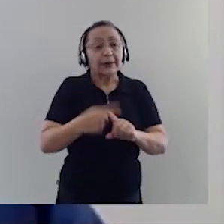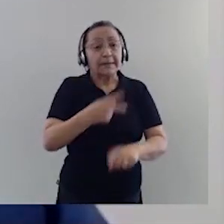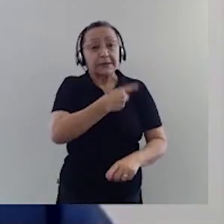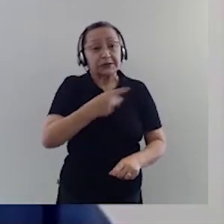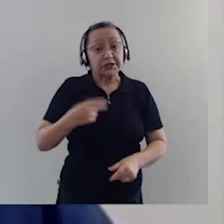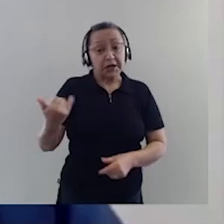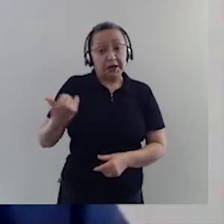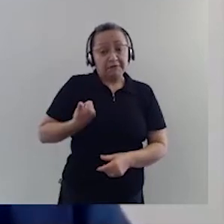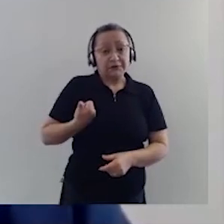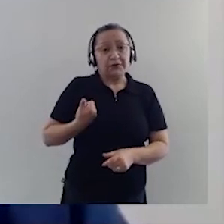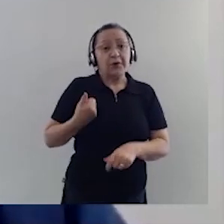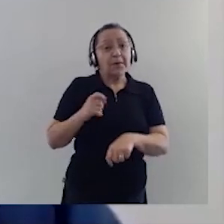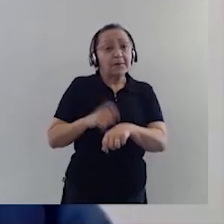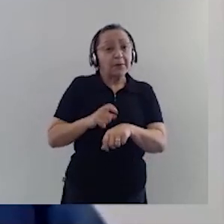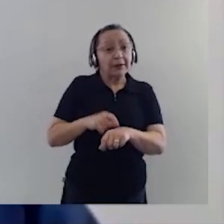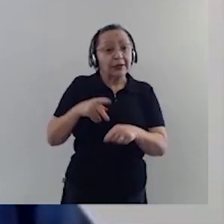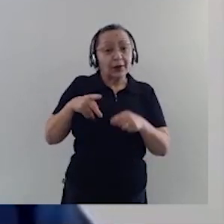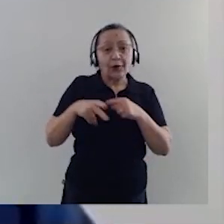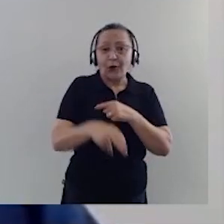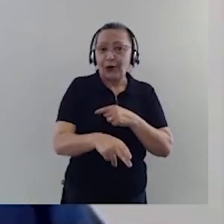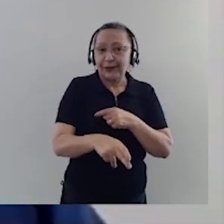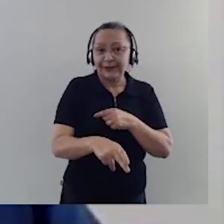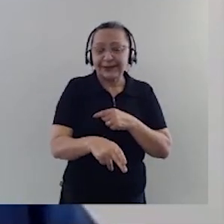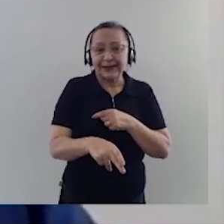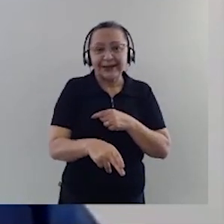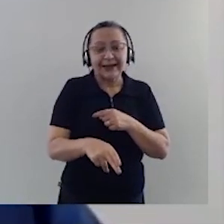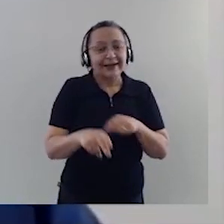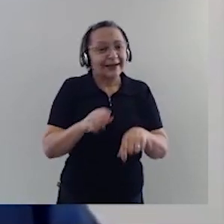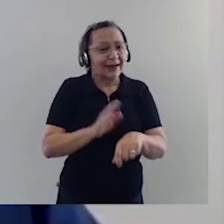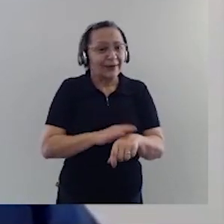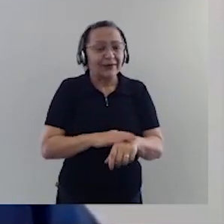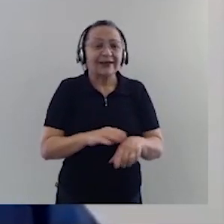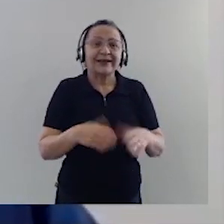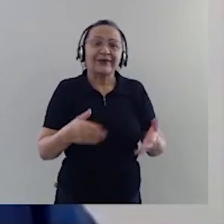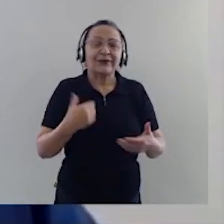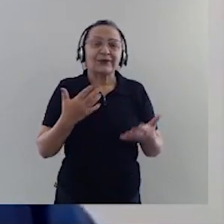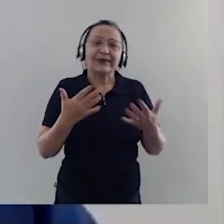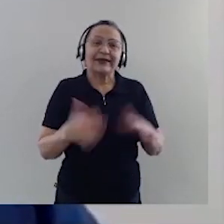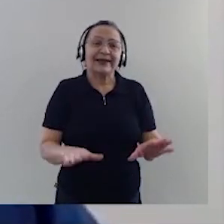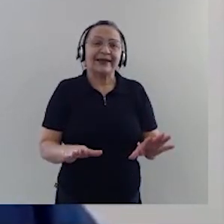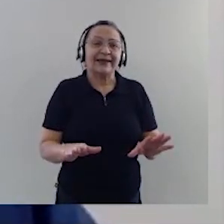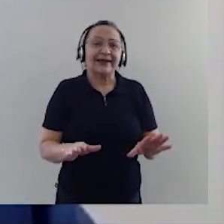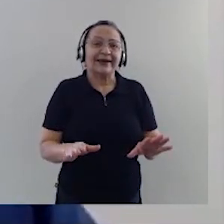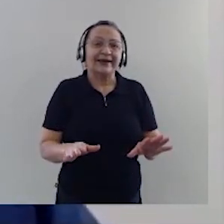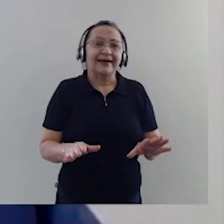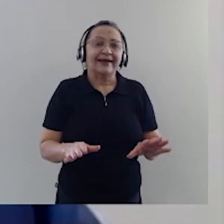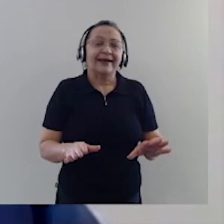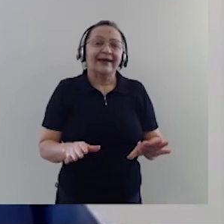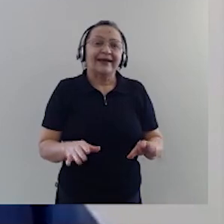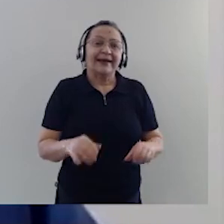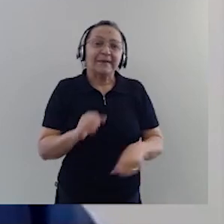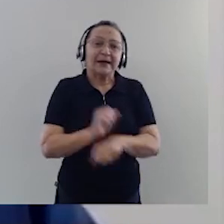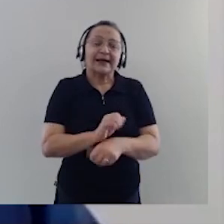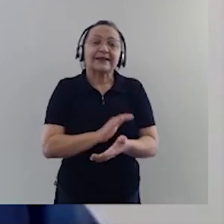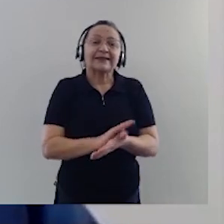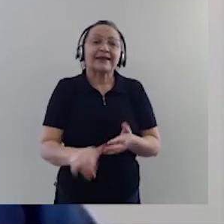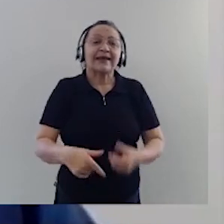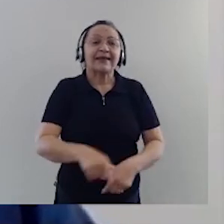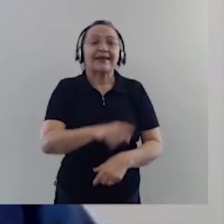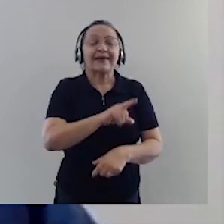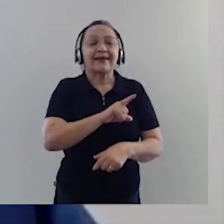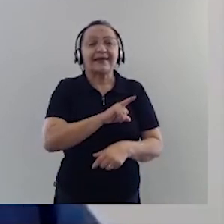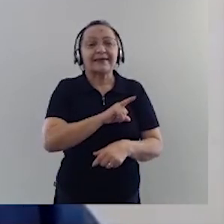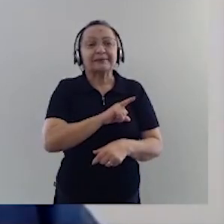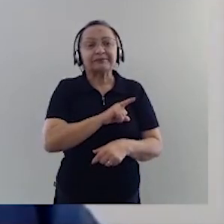disse que chegou a hora, eles cortam a nossa cena, então eu não queria deixar de encerrar sem dizer que, a despeito